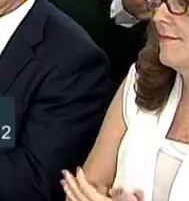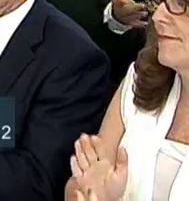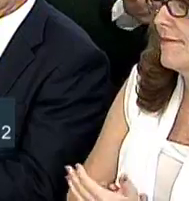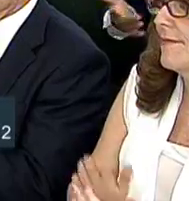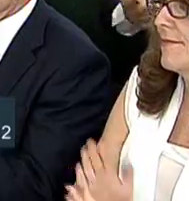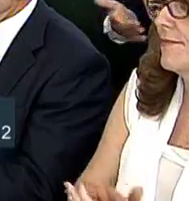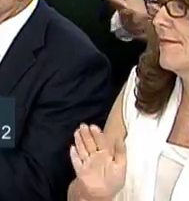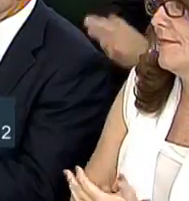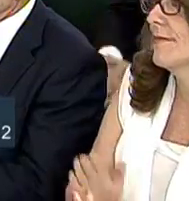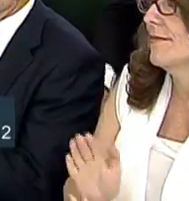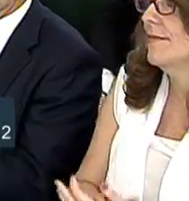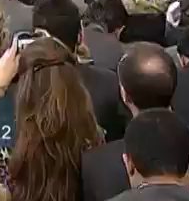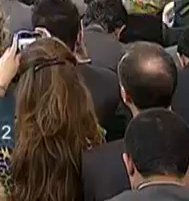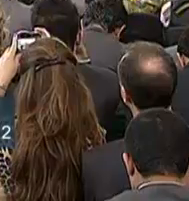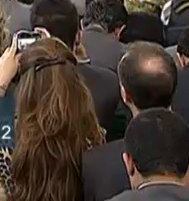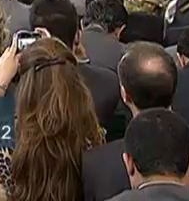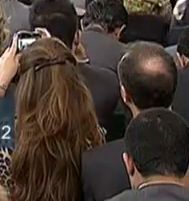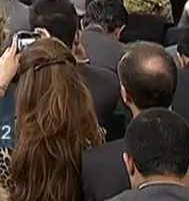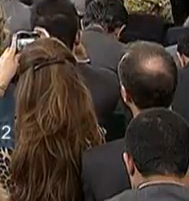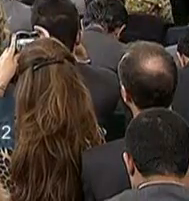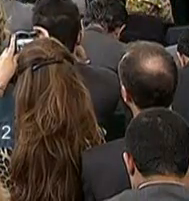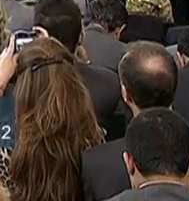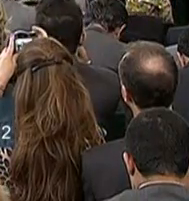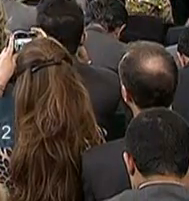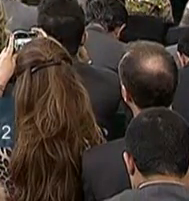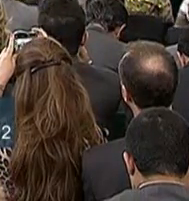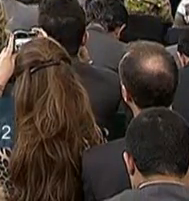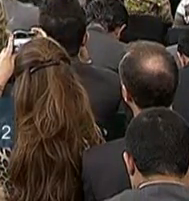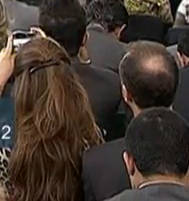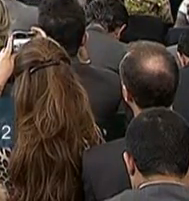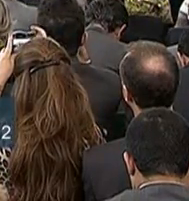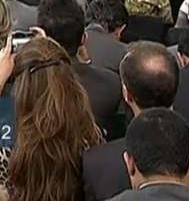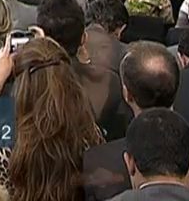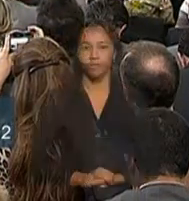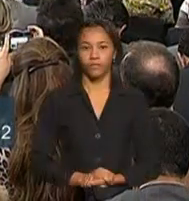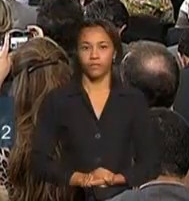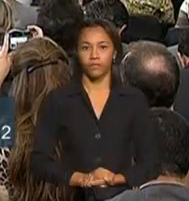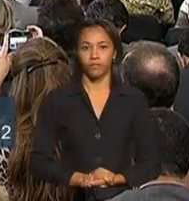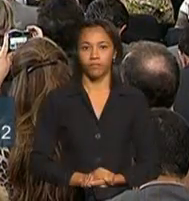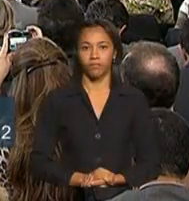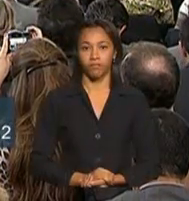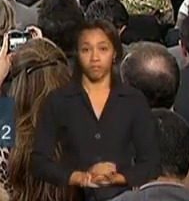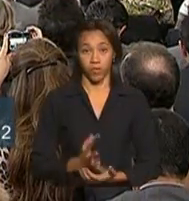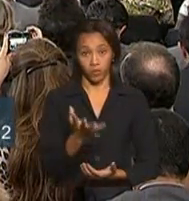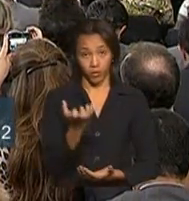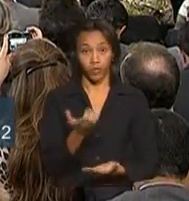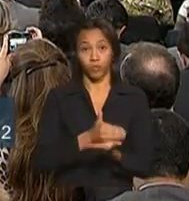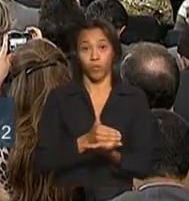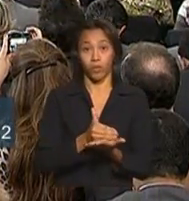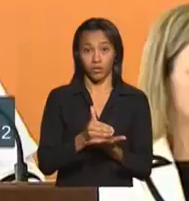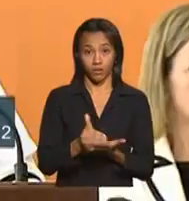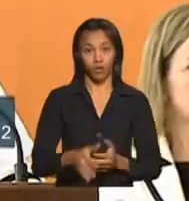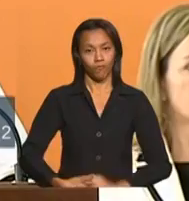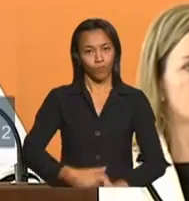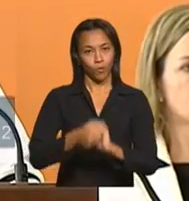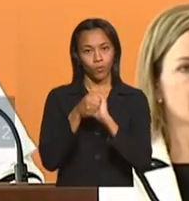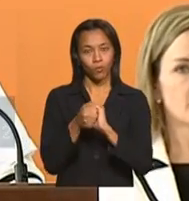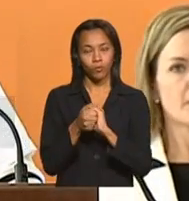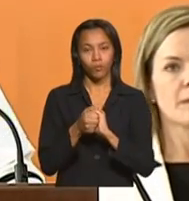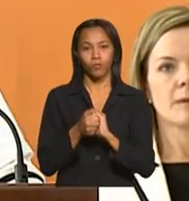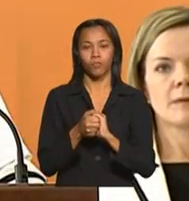Eu queria iniciar